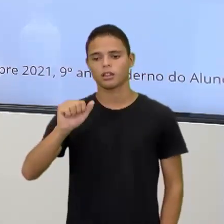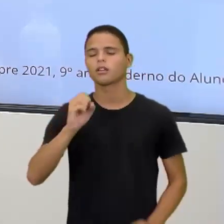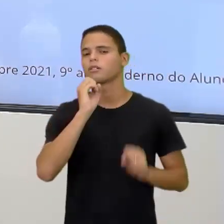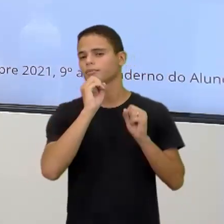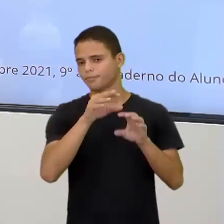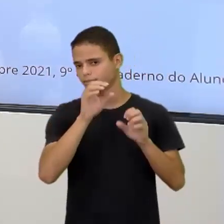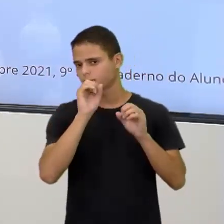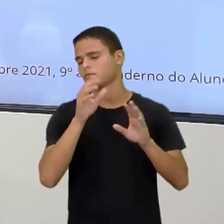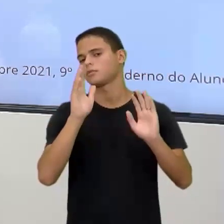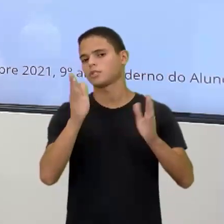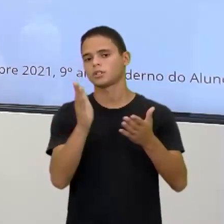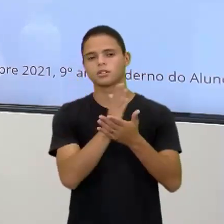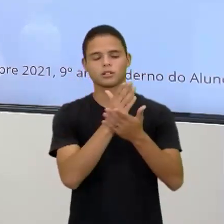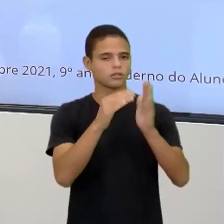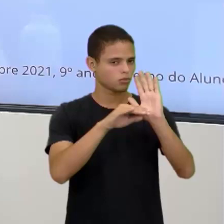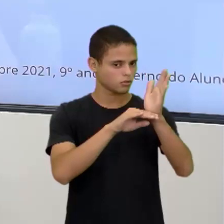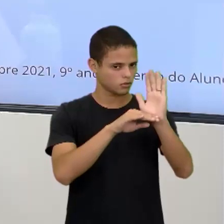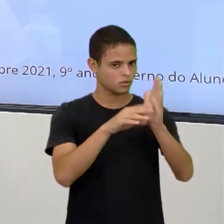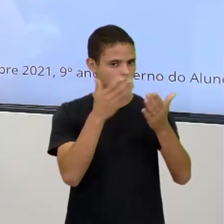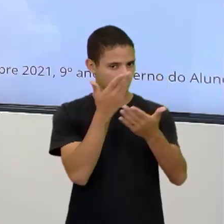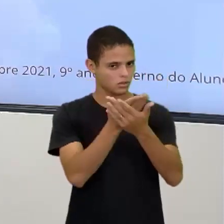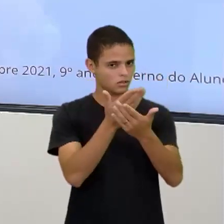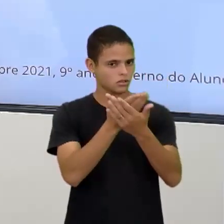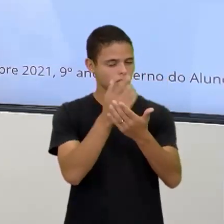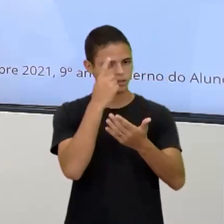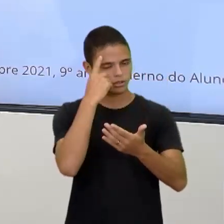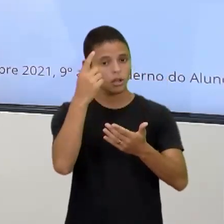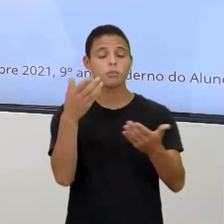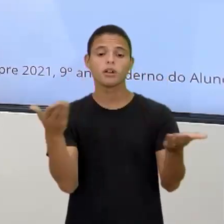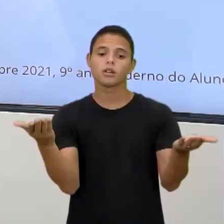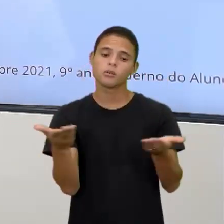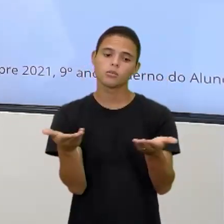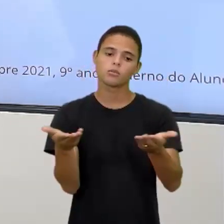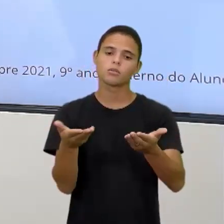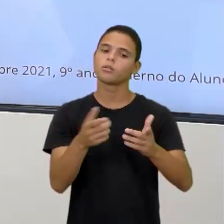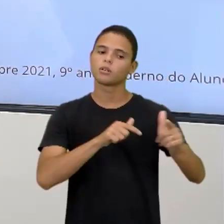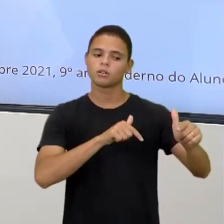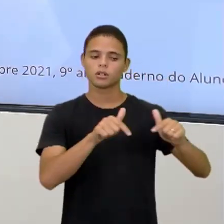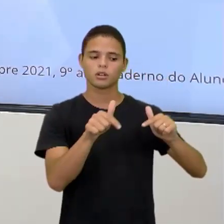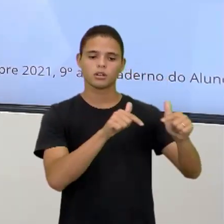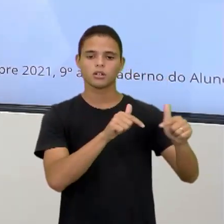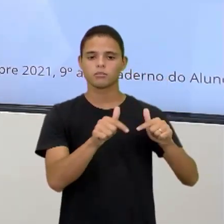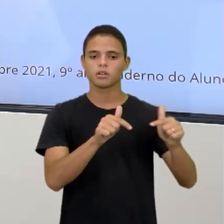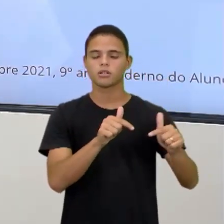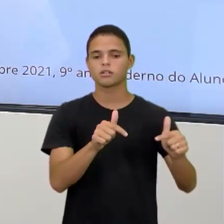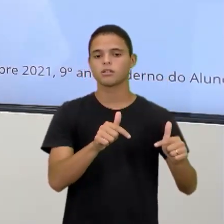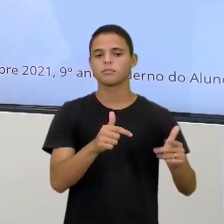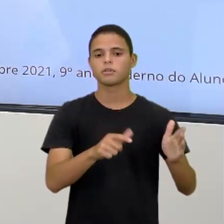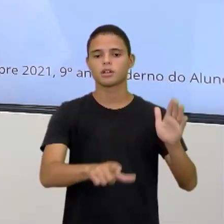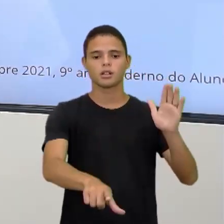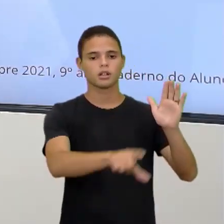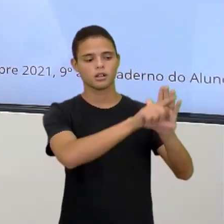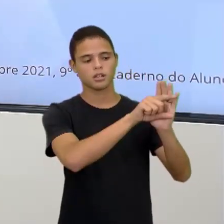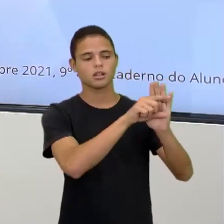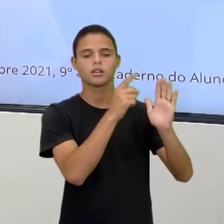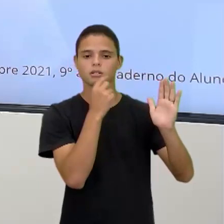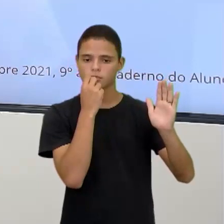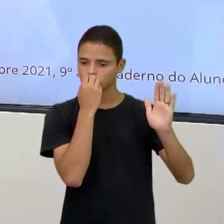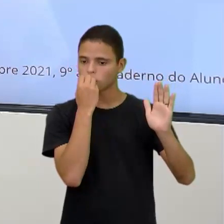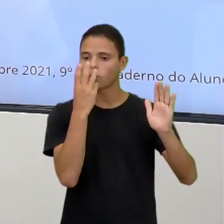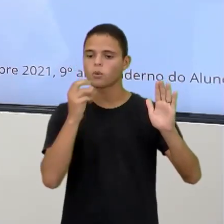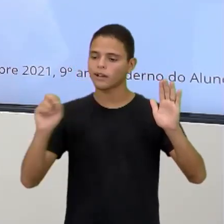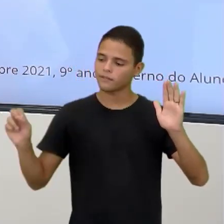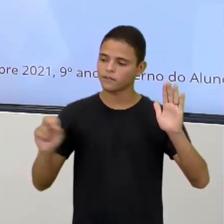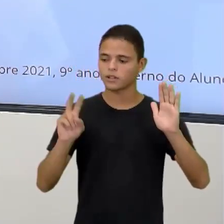em outras situações. E hoje a gente vai trabalhar um momento em que a norma culta, a norma padrão, ela é muito valorizada, ela